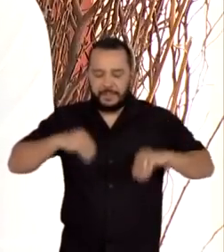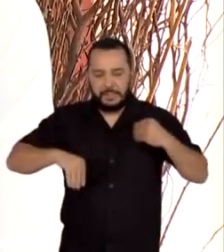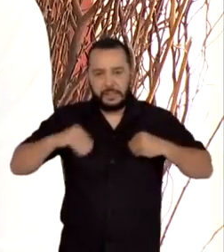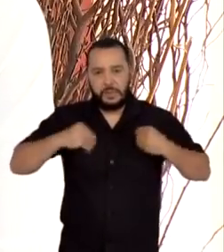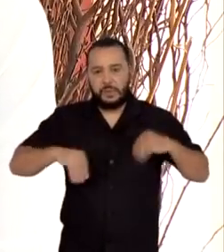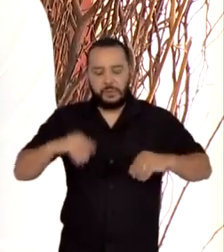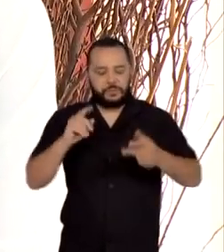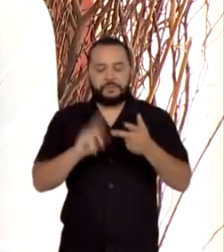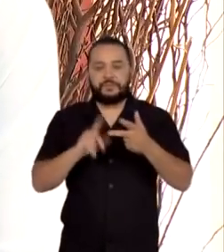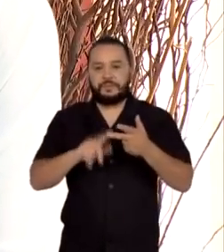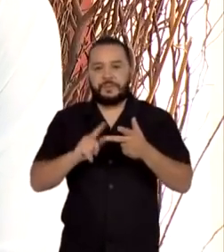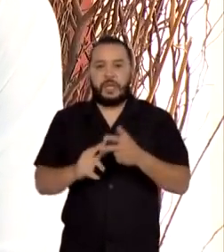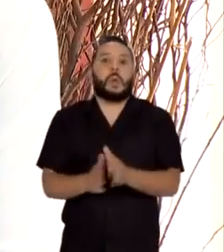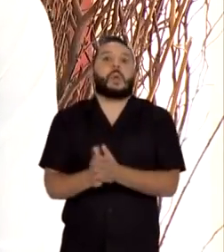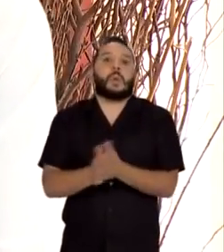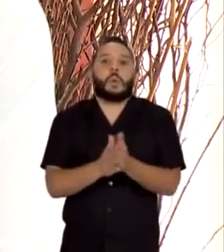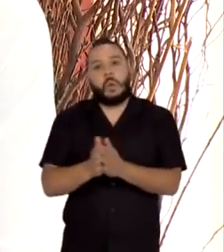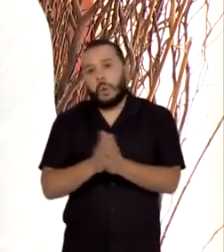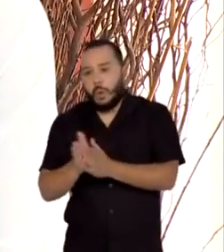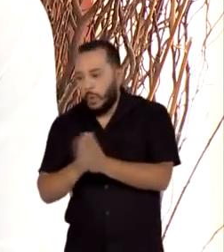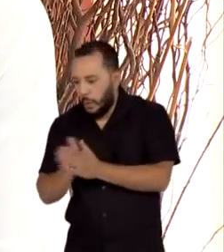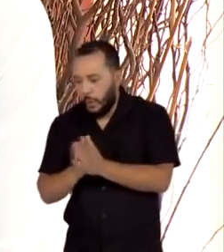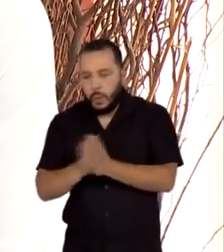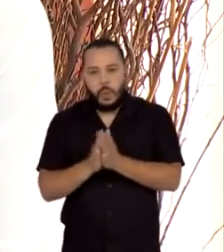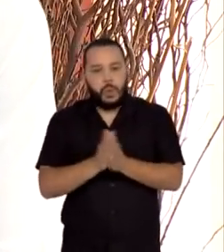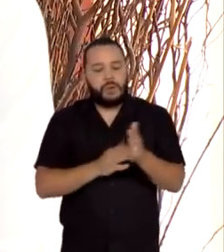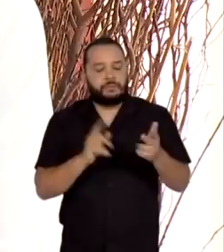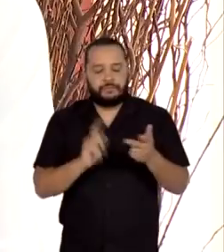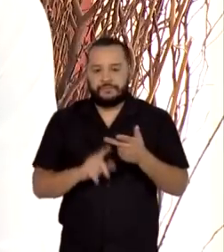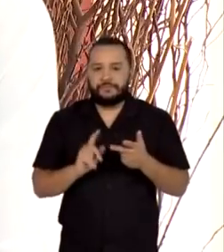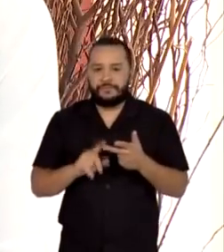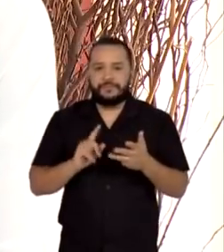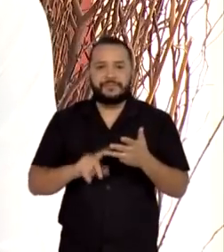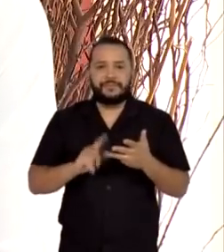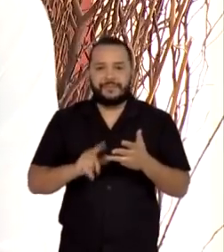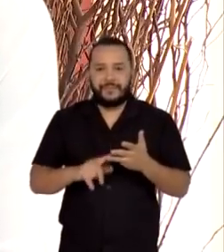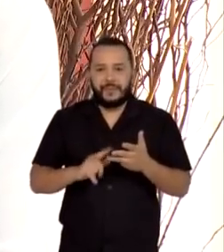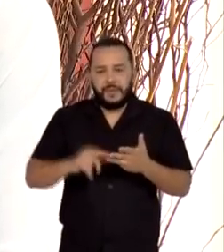se mostrado mais ansiosos que a média e têm se mostrado com menos